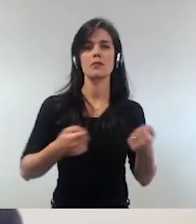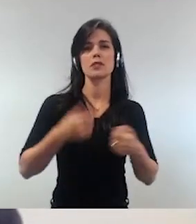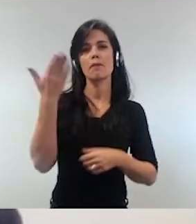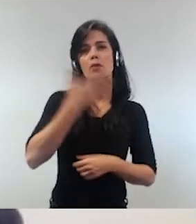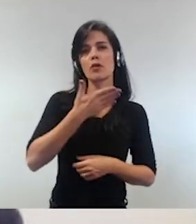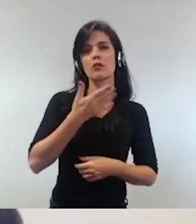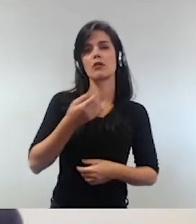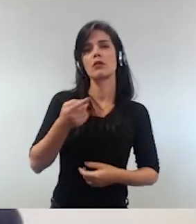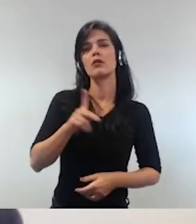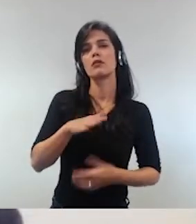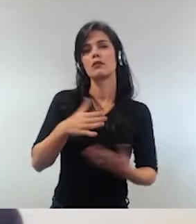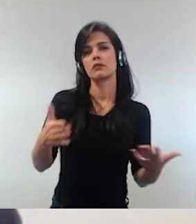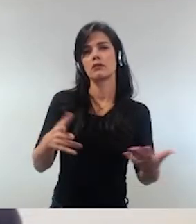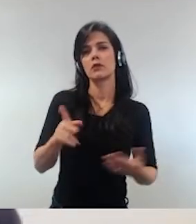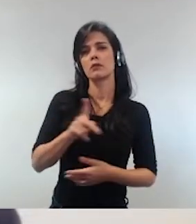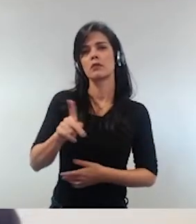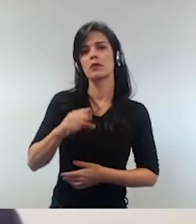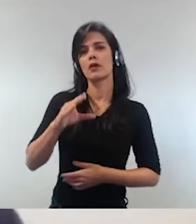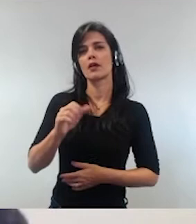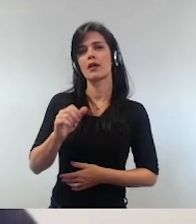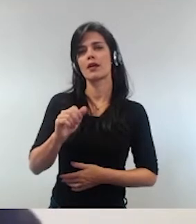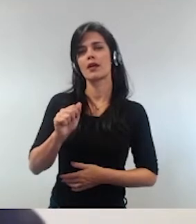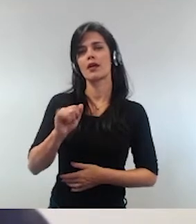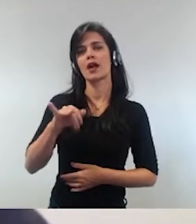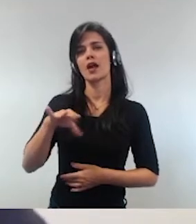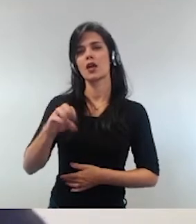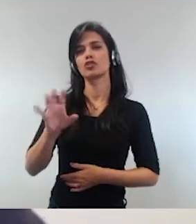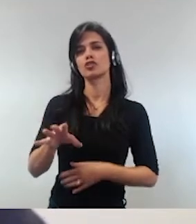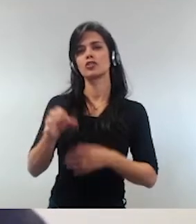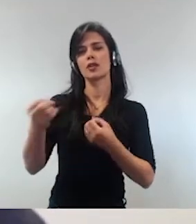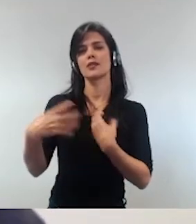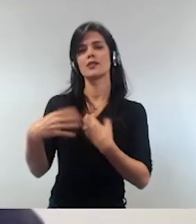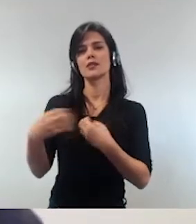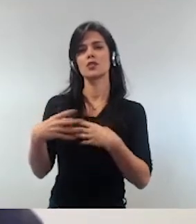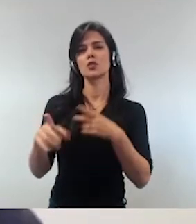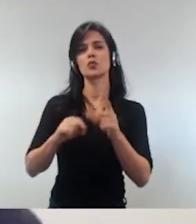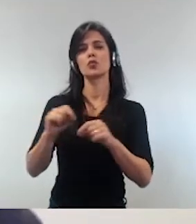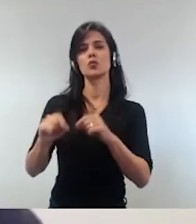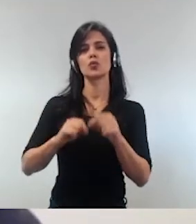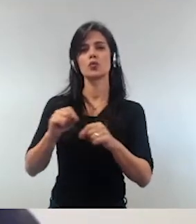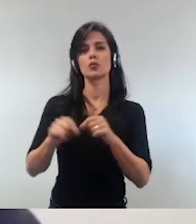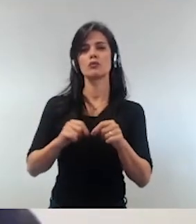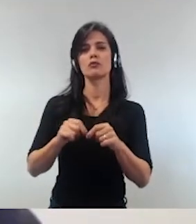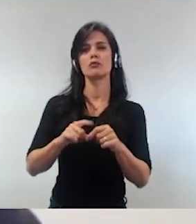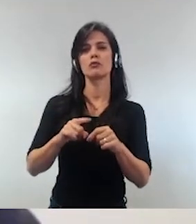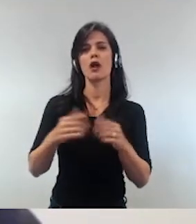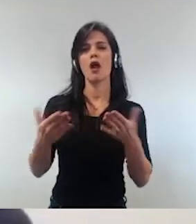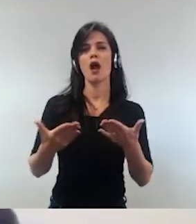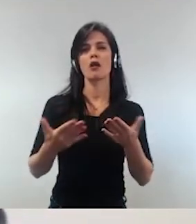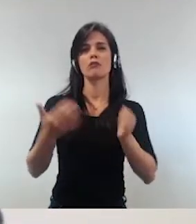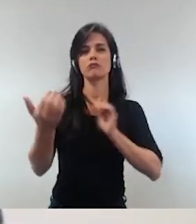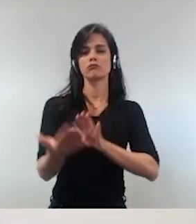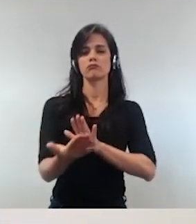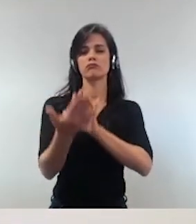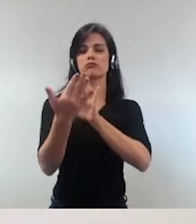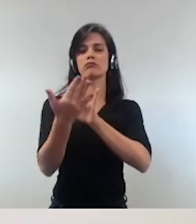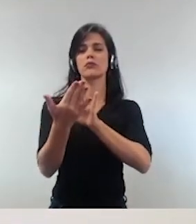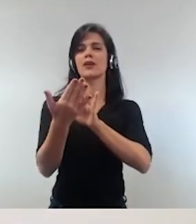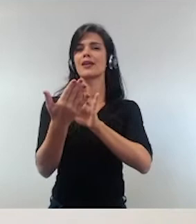o professor Caio Mário nos ensinou muito bem, que está se enfrentando um obstáculo